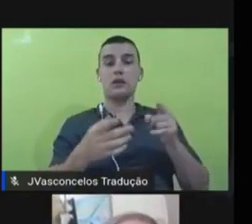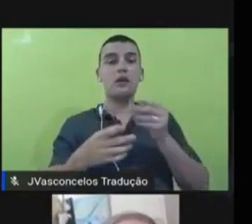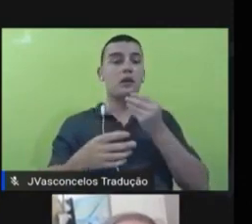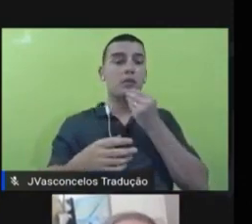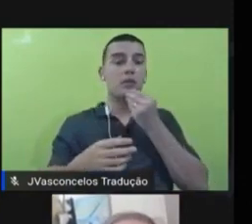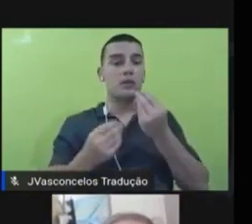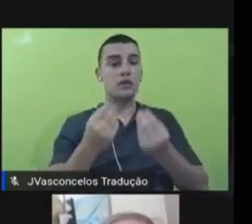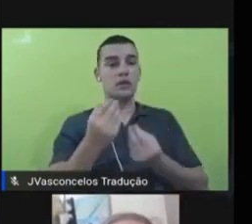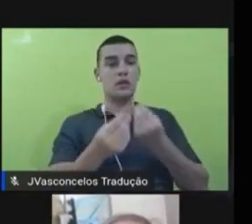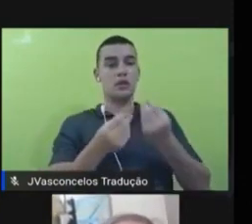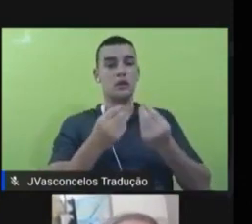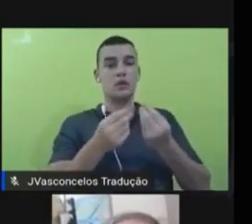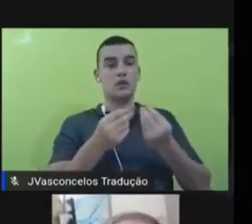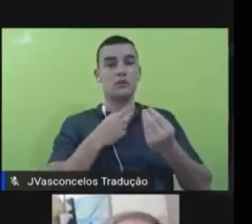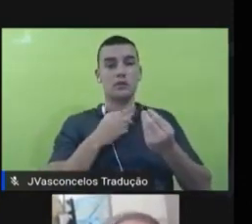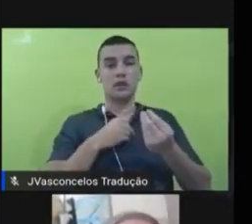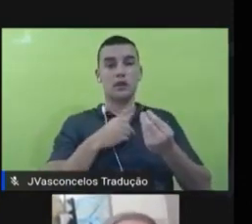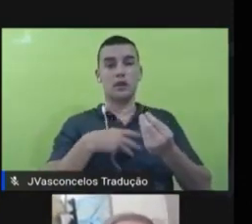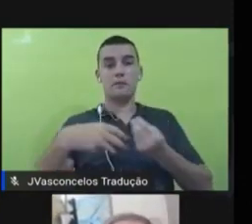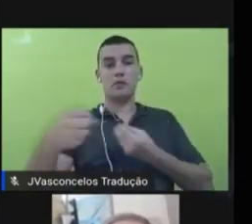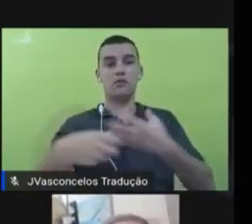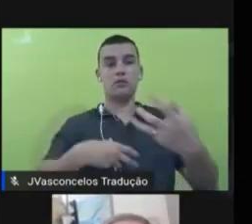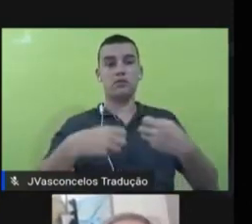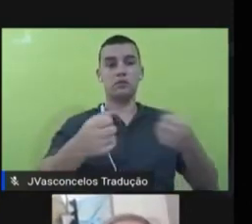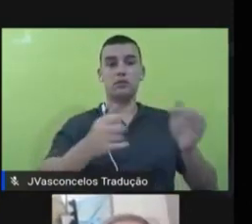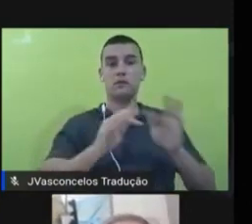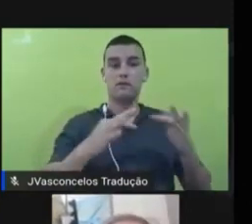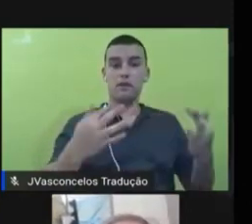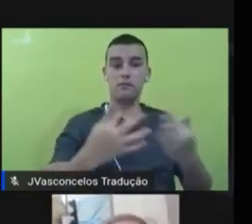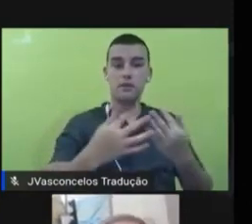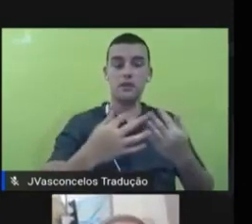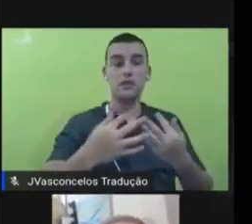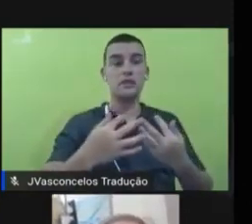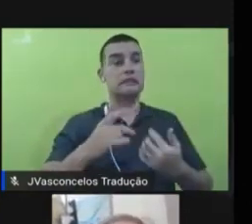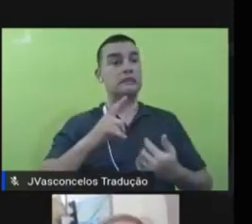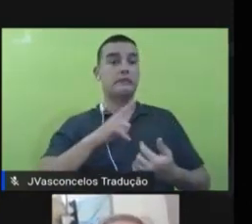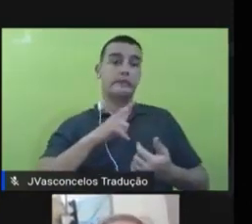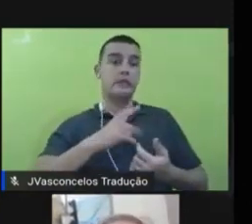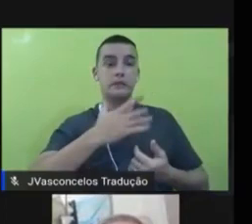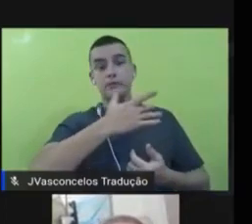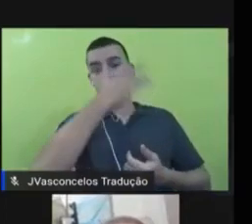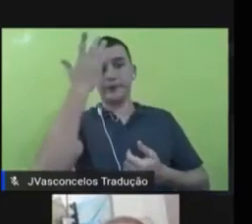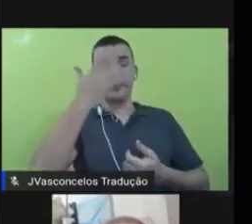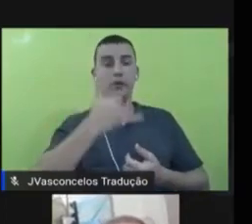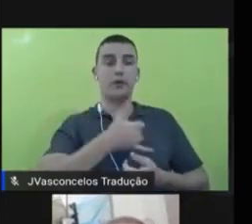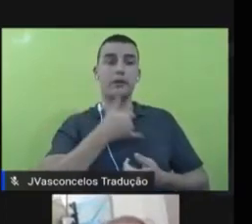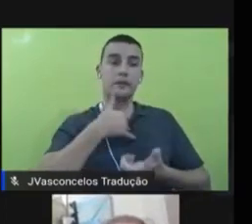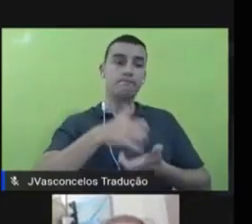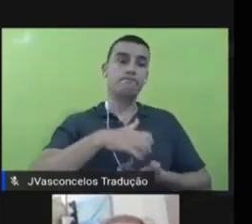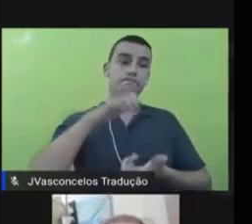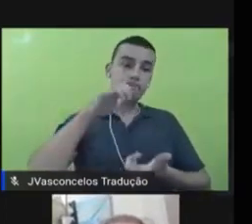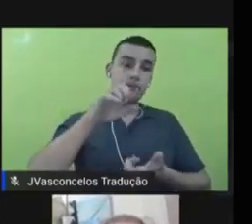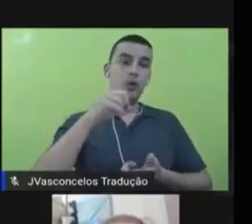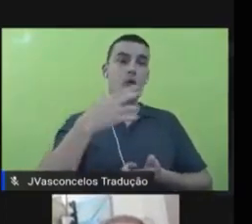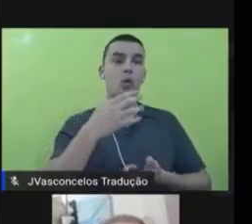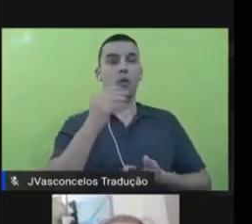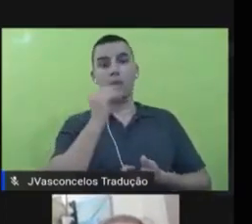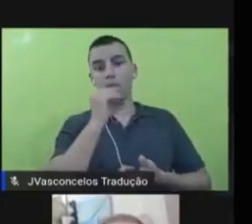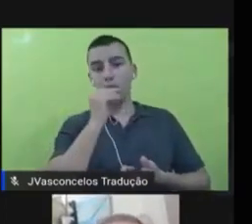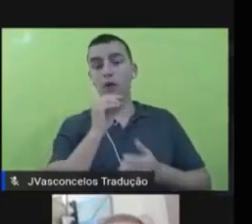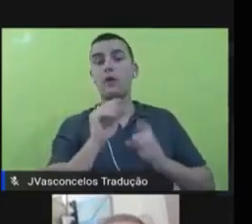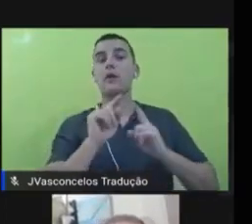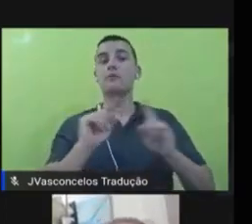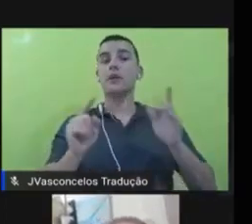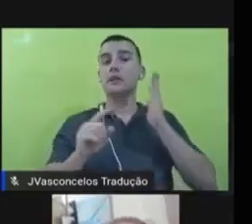a um familiar mais idoso, ou um familiar vulnerável, mas hoje já se